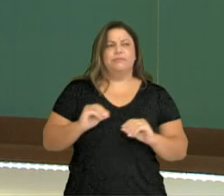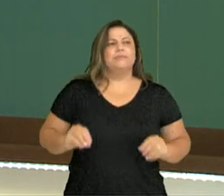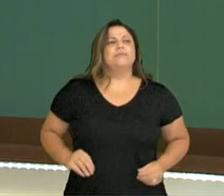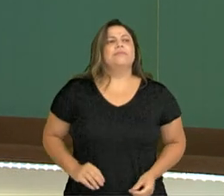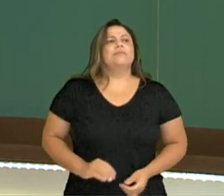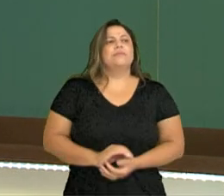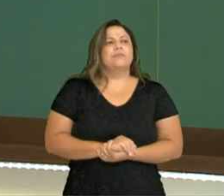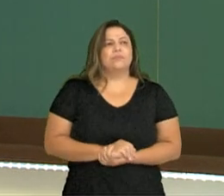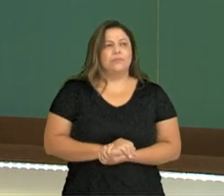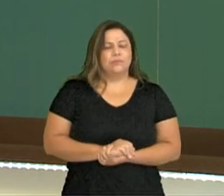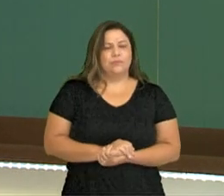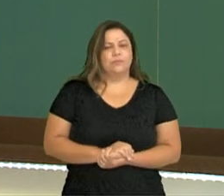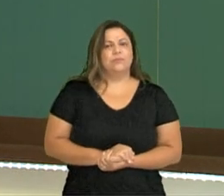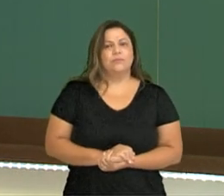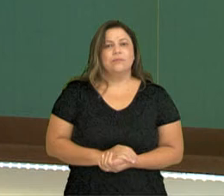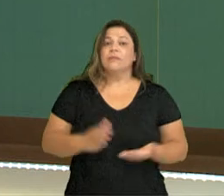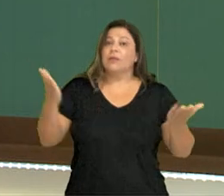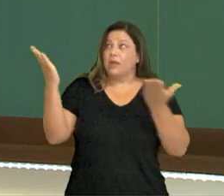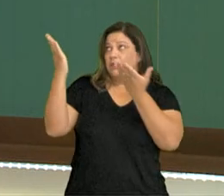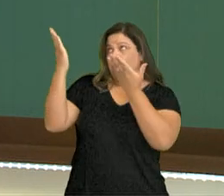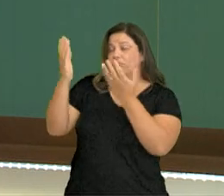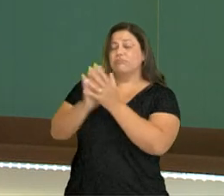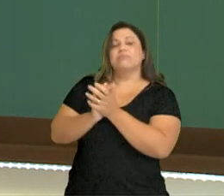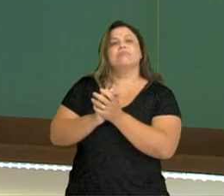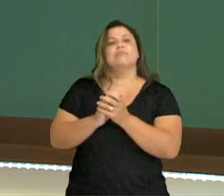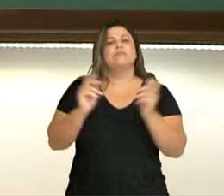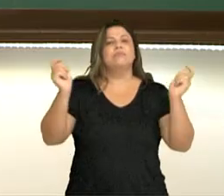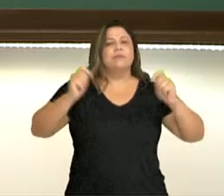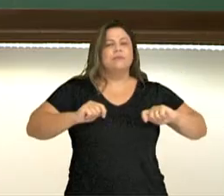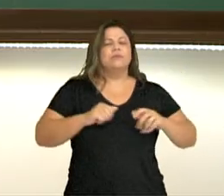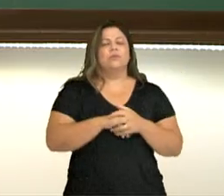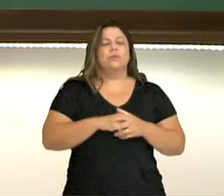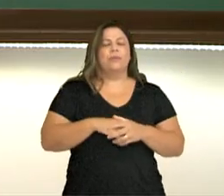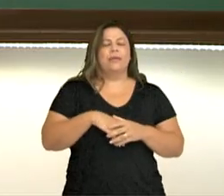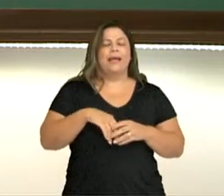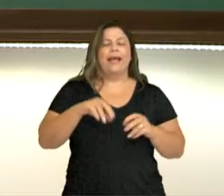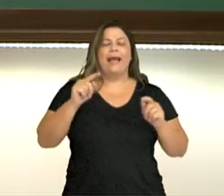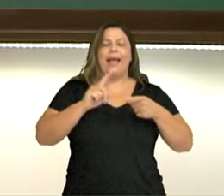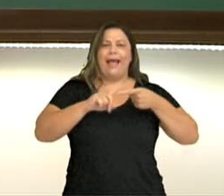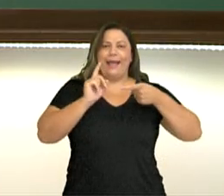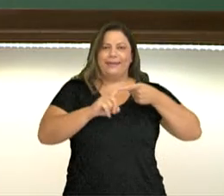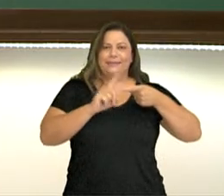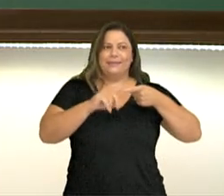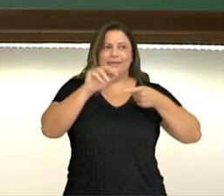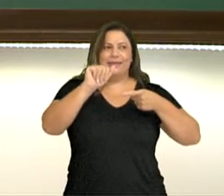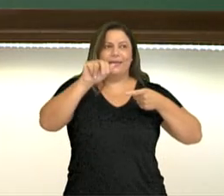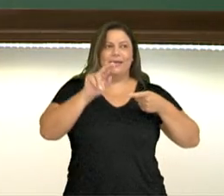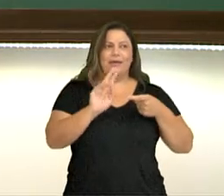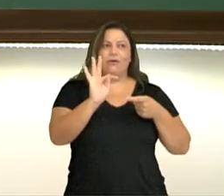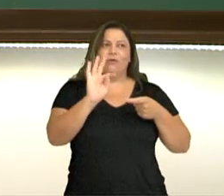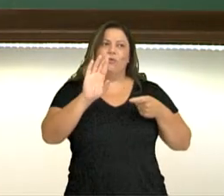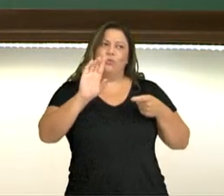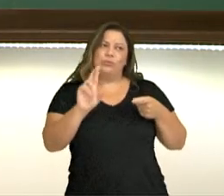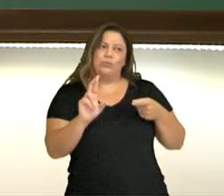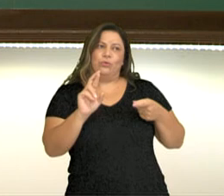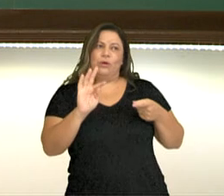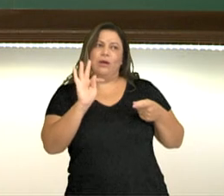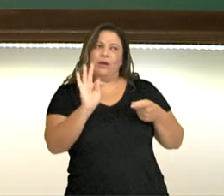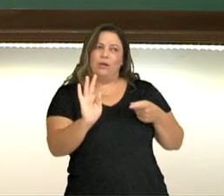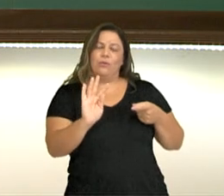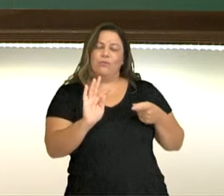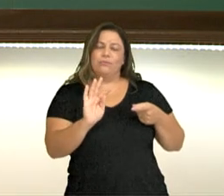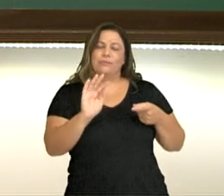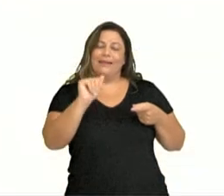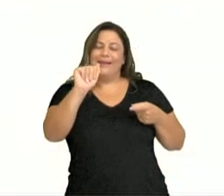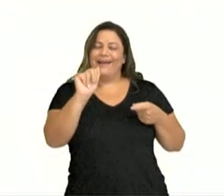alimento. Então, falando sobre a nutrição autotrófica, né, a quimiossíntese. Então, o que, que tem a ver, né, esse processo?